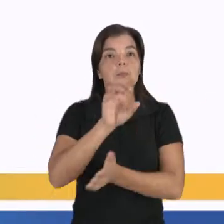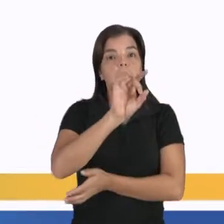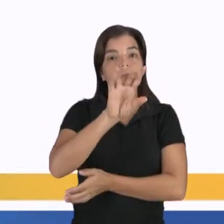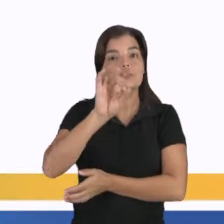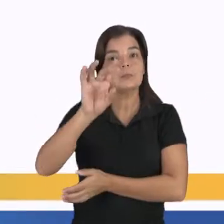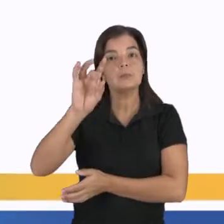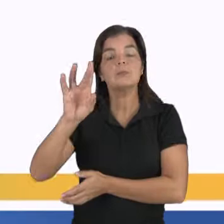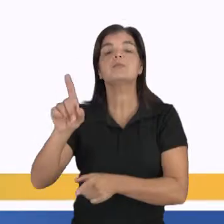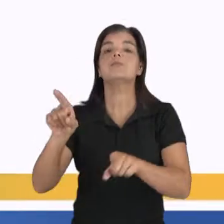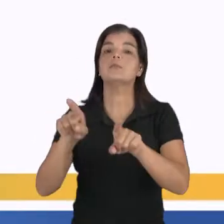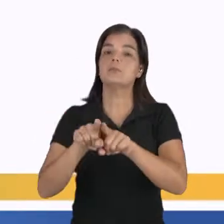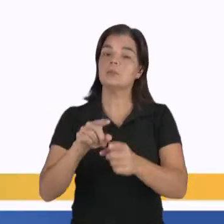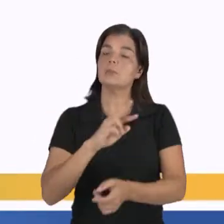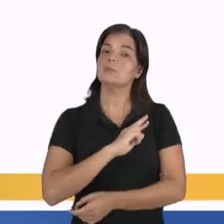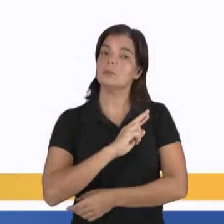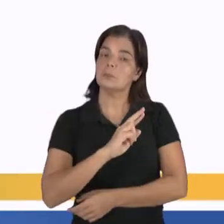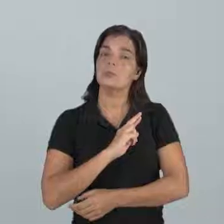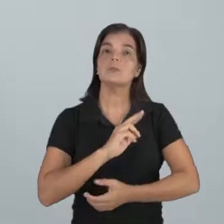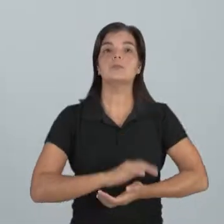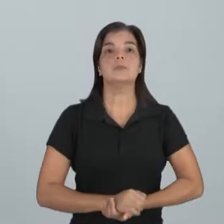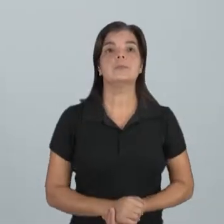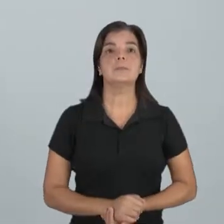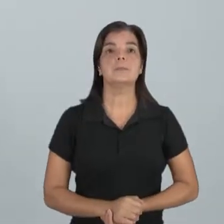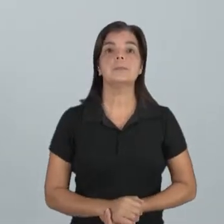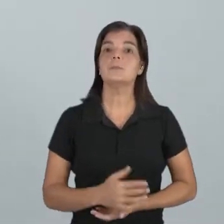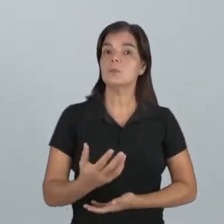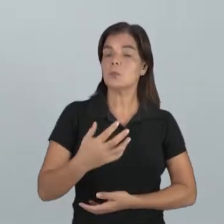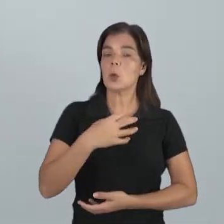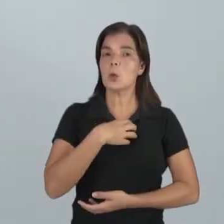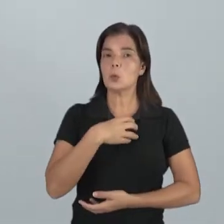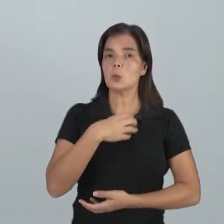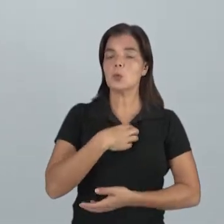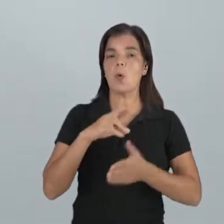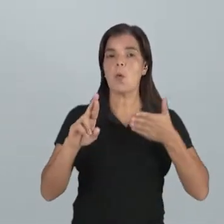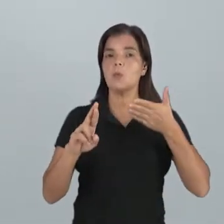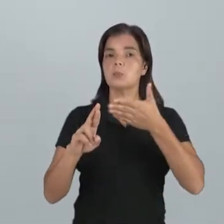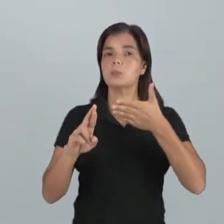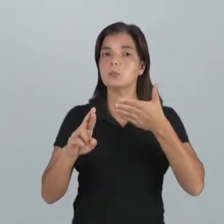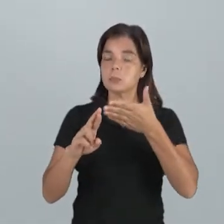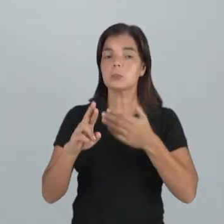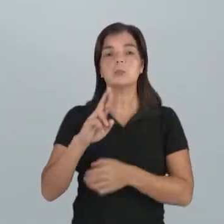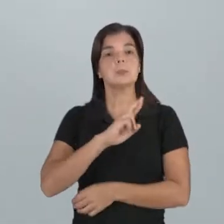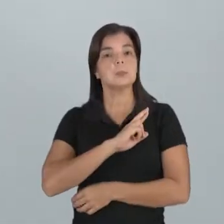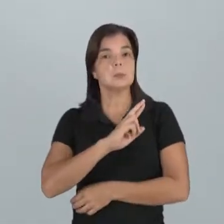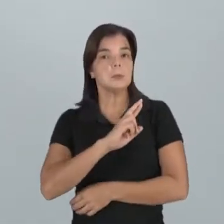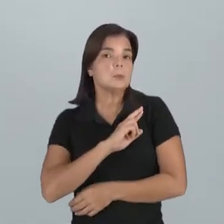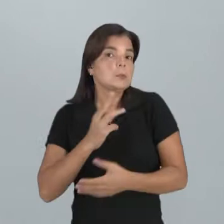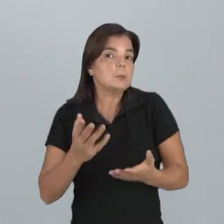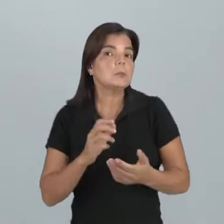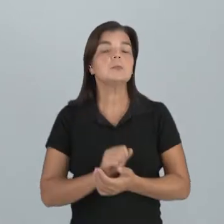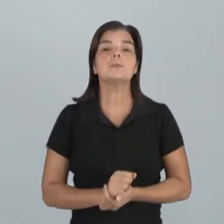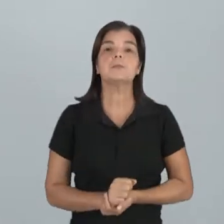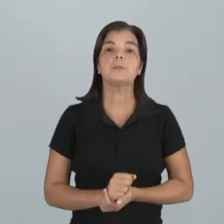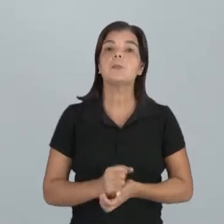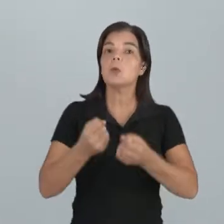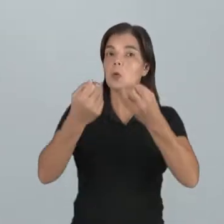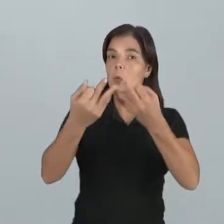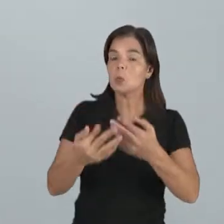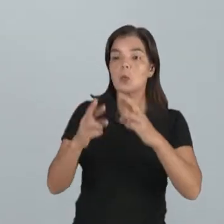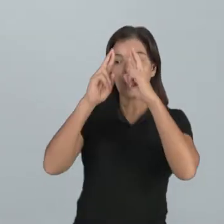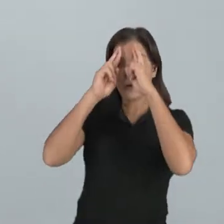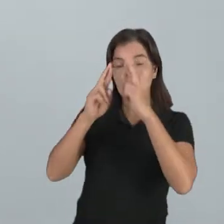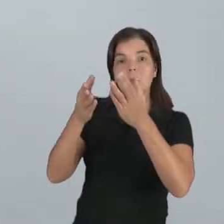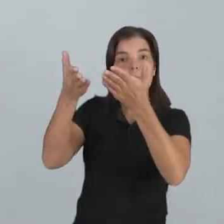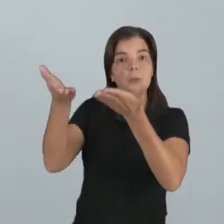cada abordagem de cada uma delas. Aliás, a maneira de você se referir a determinada religião define o seu